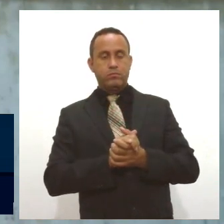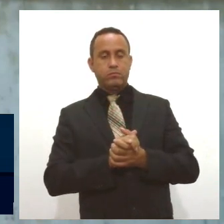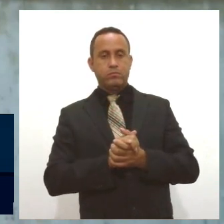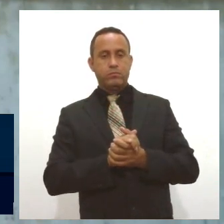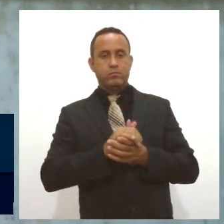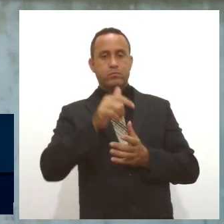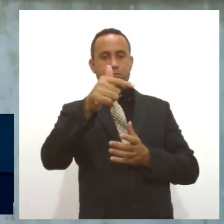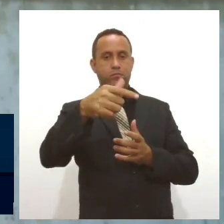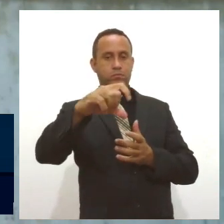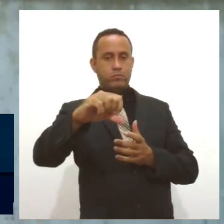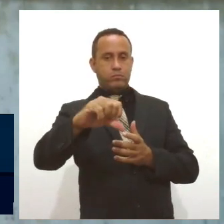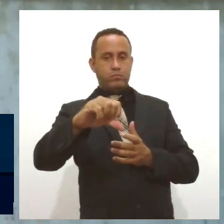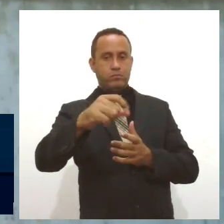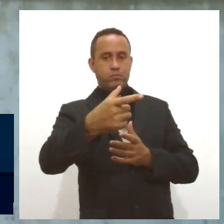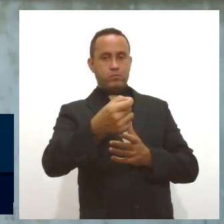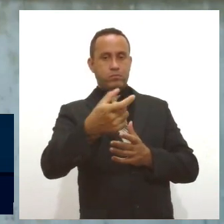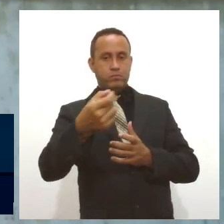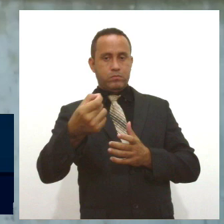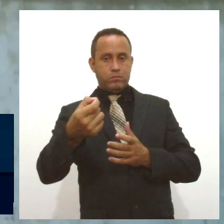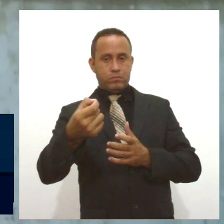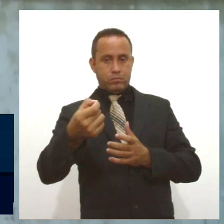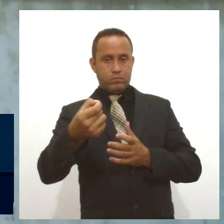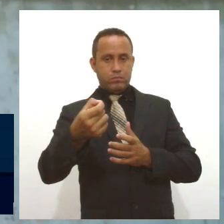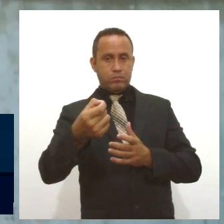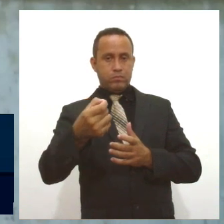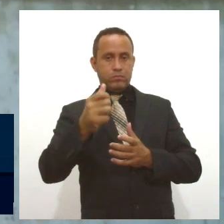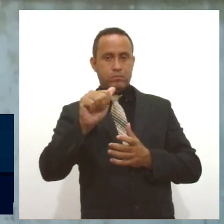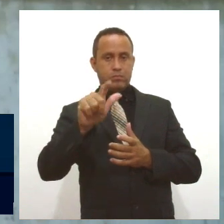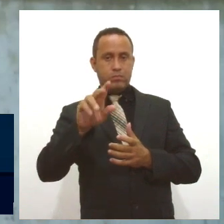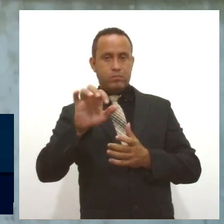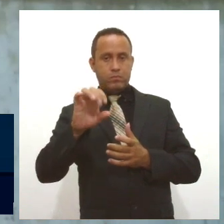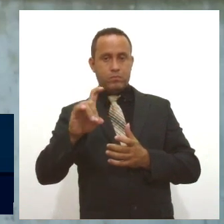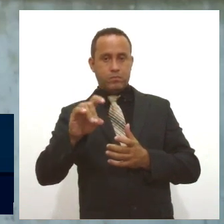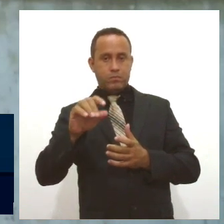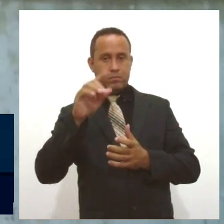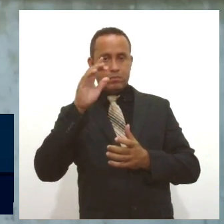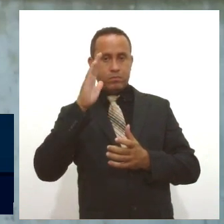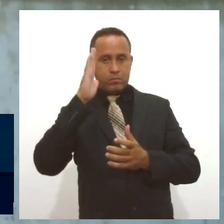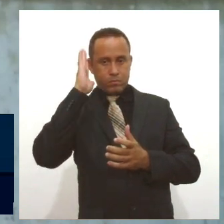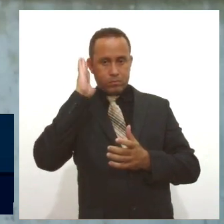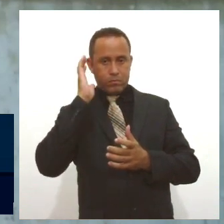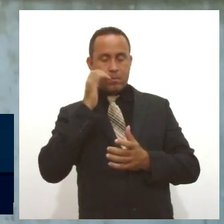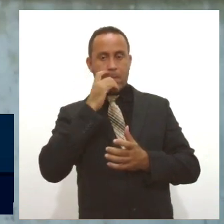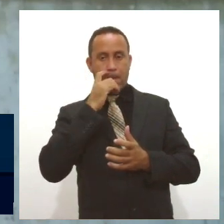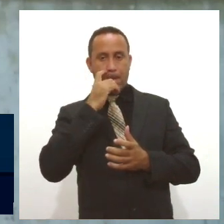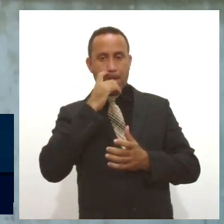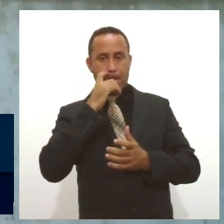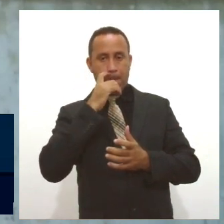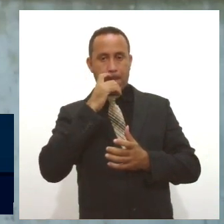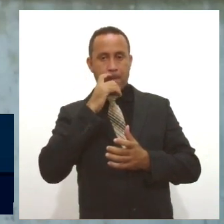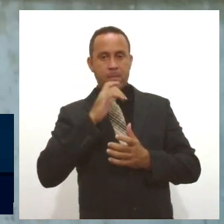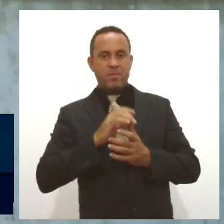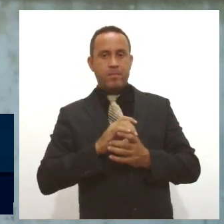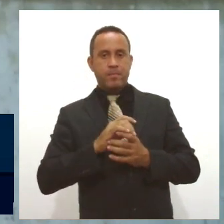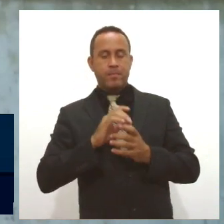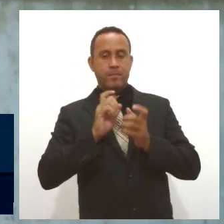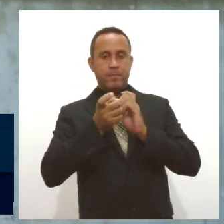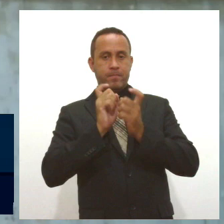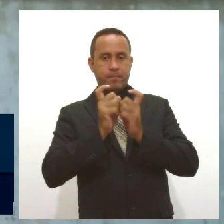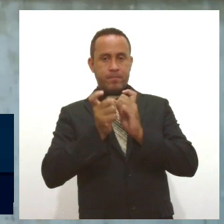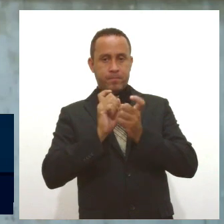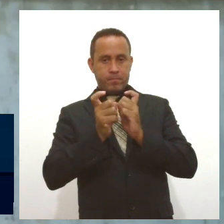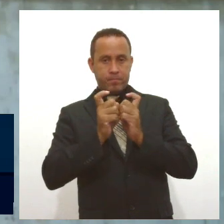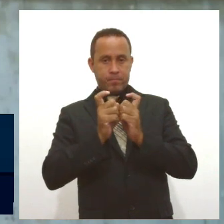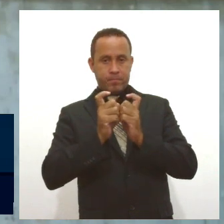moção 79/2020, deputada Dina Almeida, deputada Irã Barbosa, deputada Maria Mendonça. Em discussão,